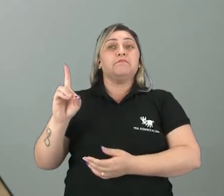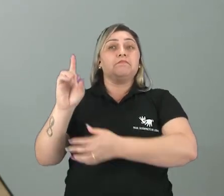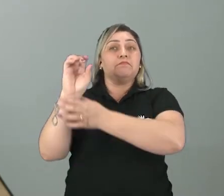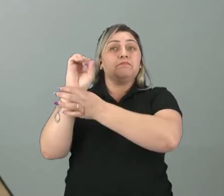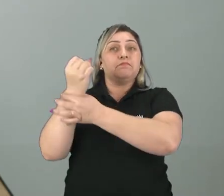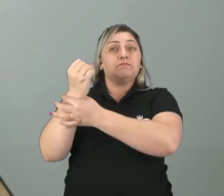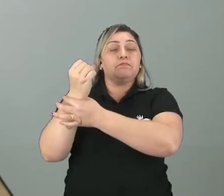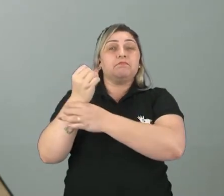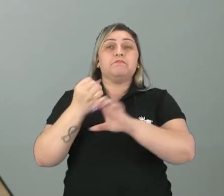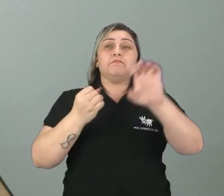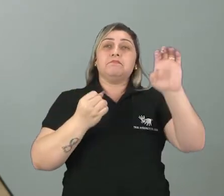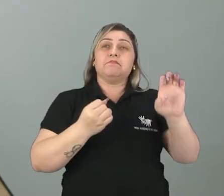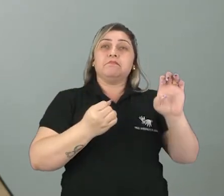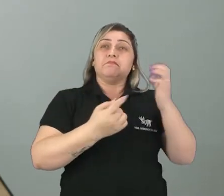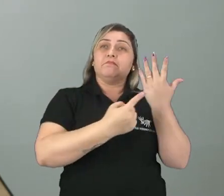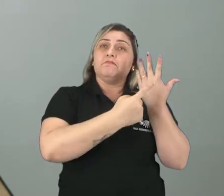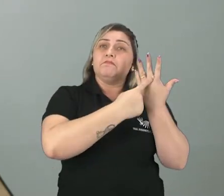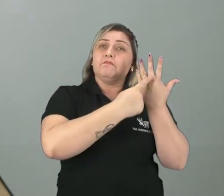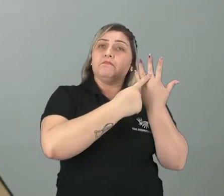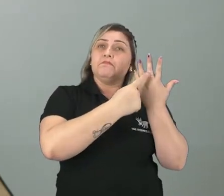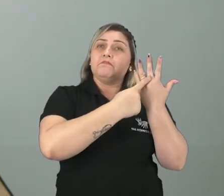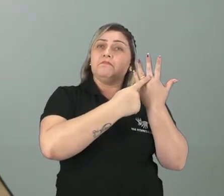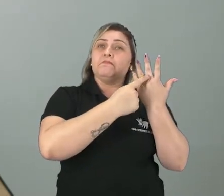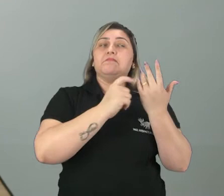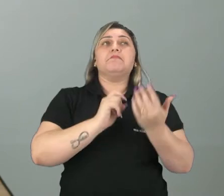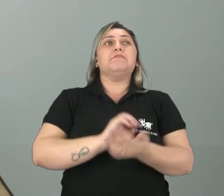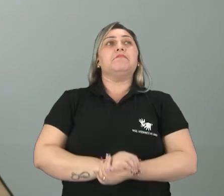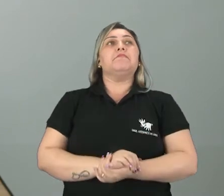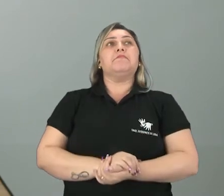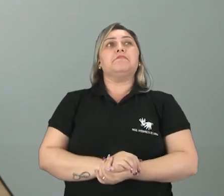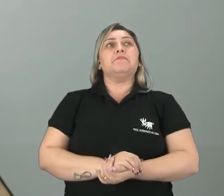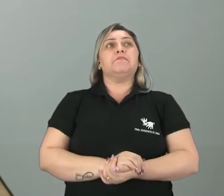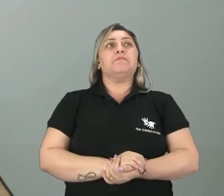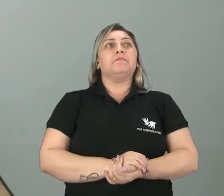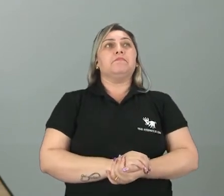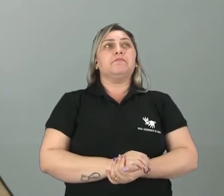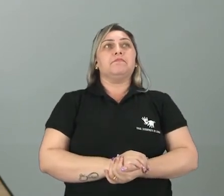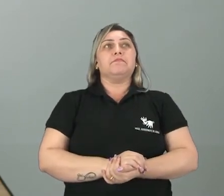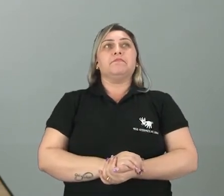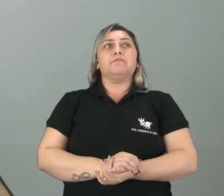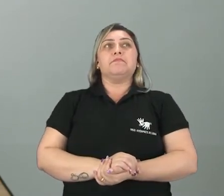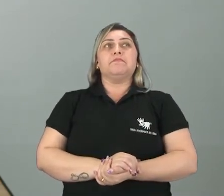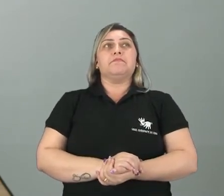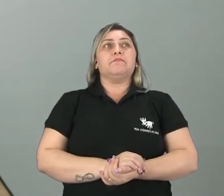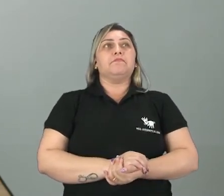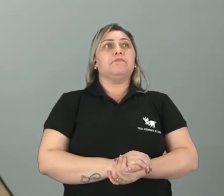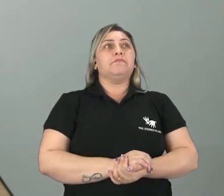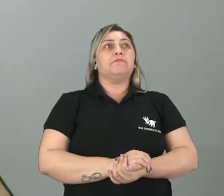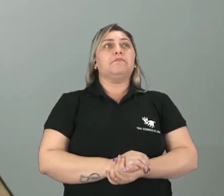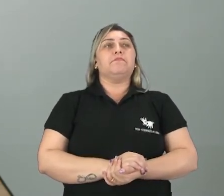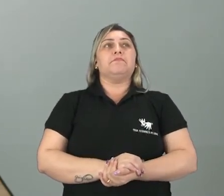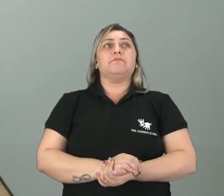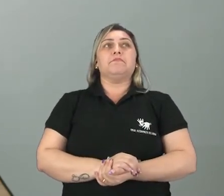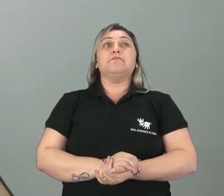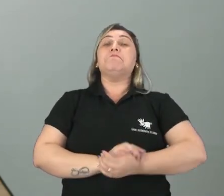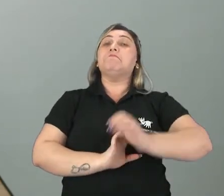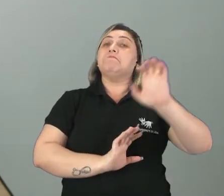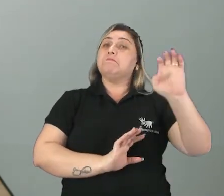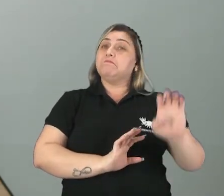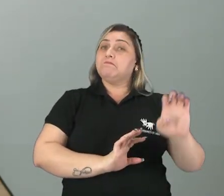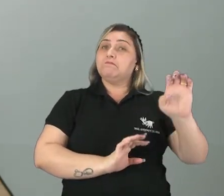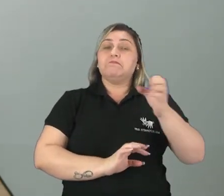minha pulseira e a esquerda um anel e este está virado para a direita ou para a esquerda a